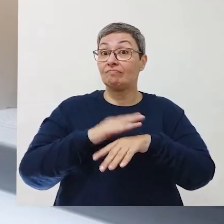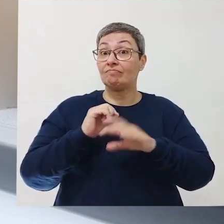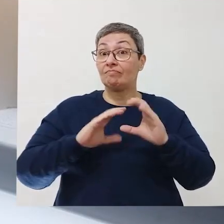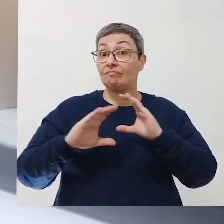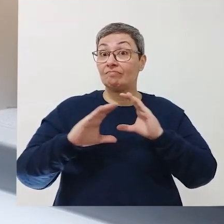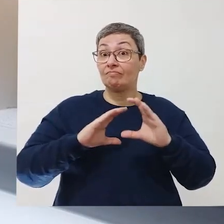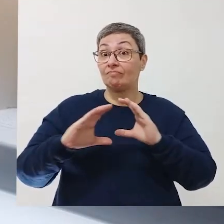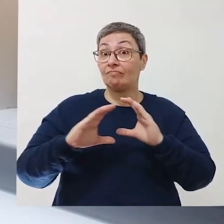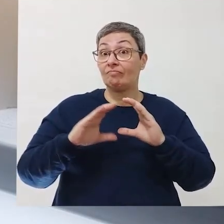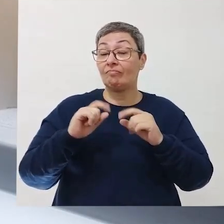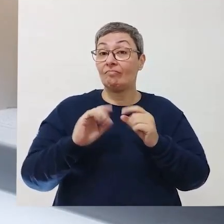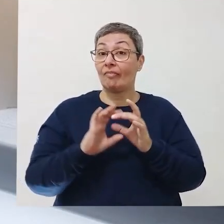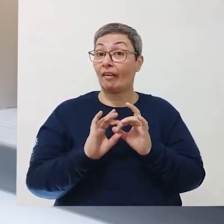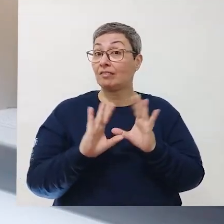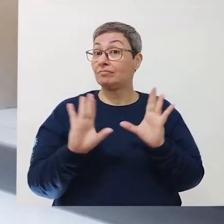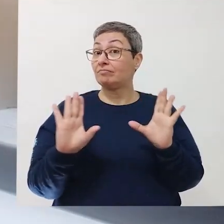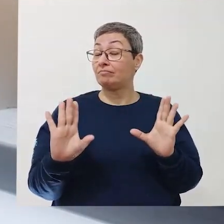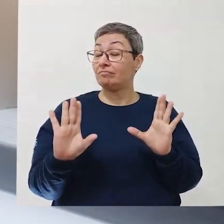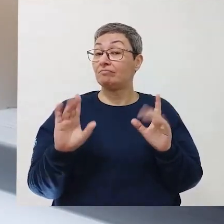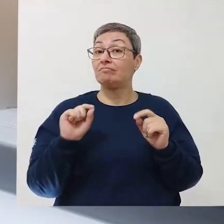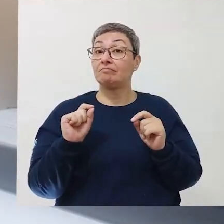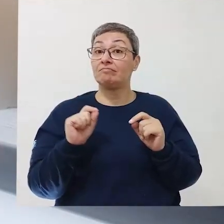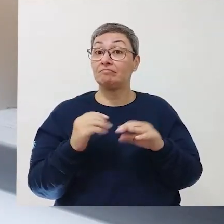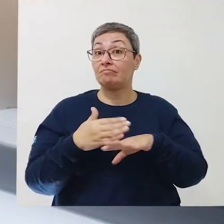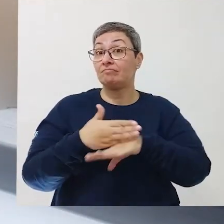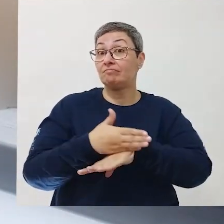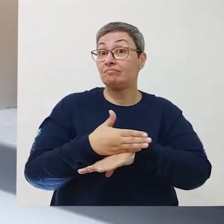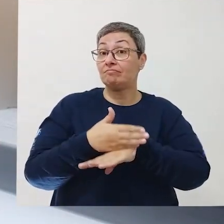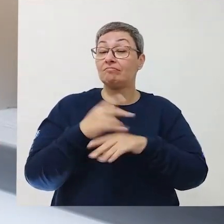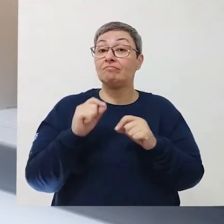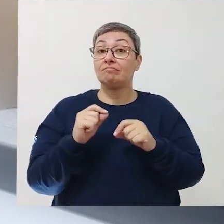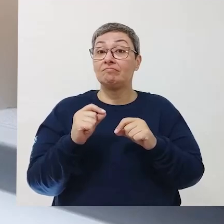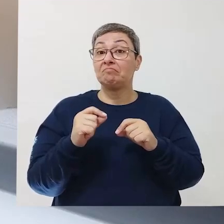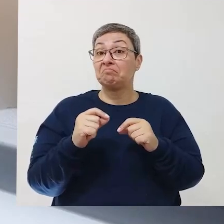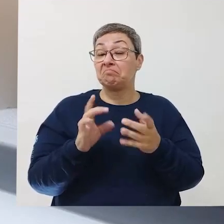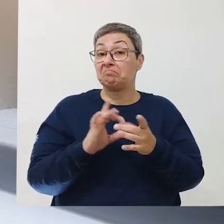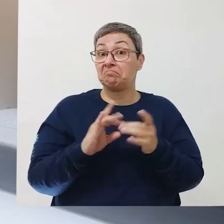psíquica, né? E comportamental das pessoas